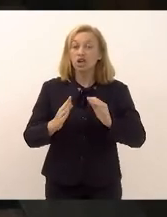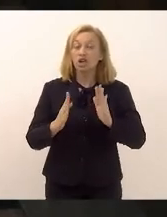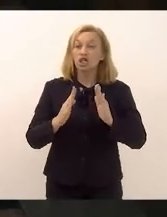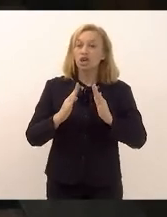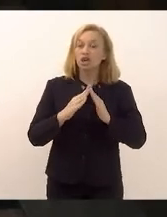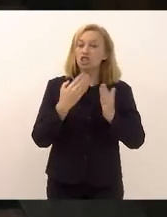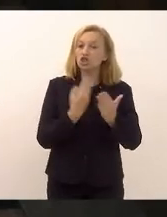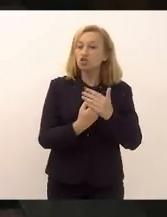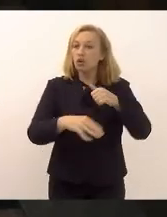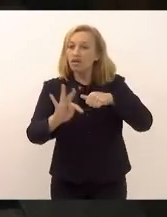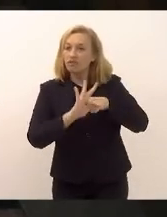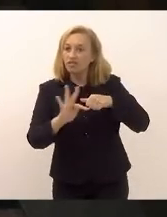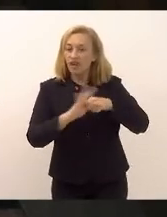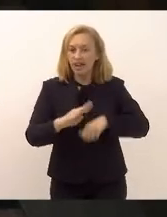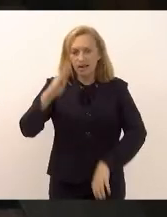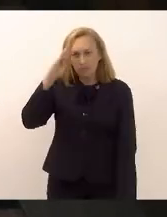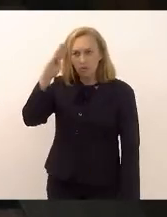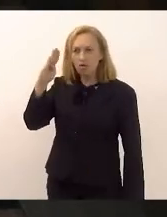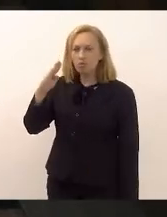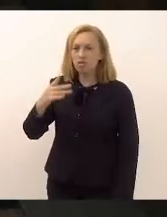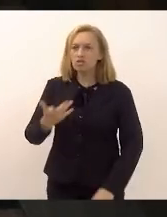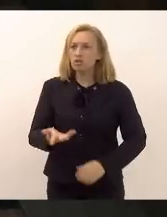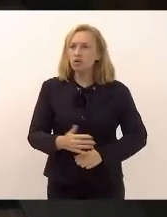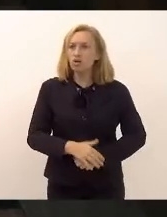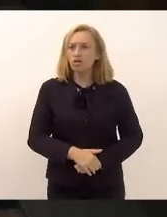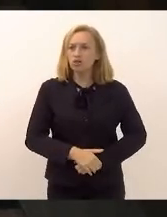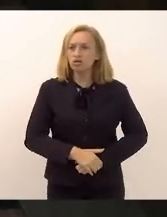escolas técnicas cívico-militares.